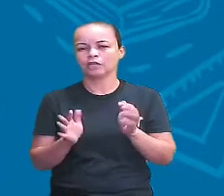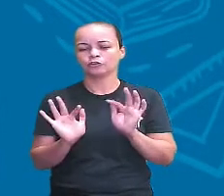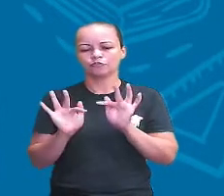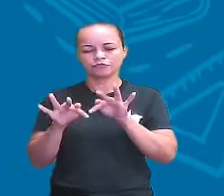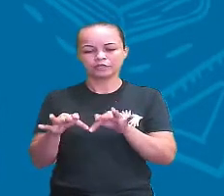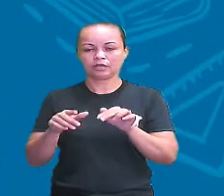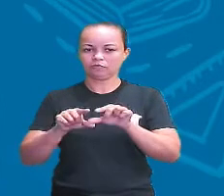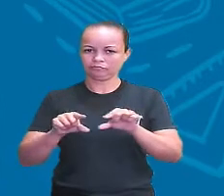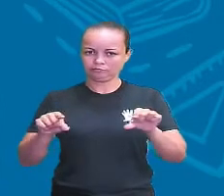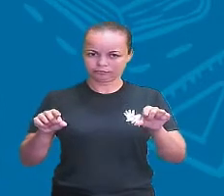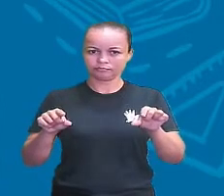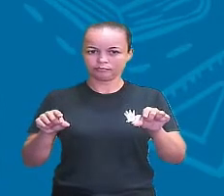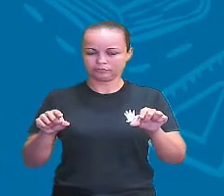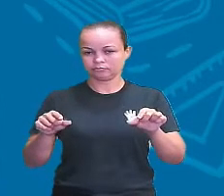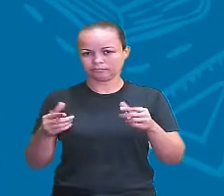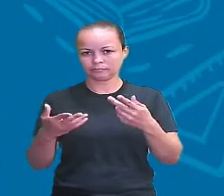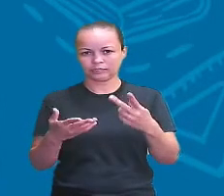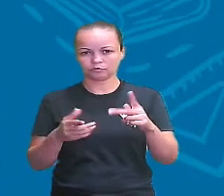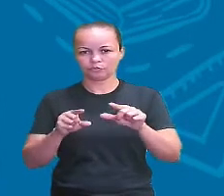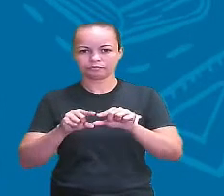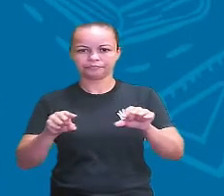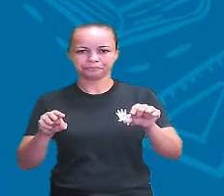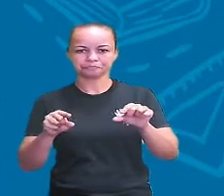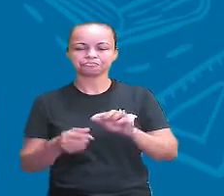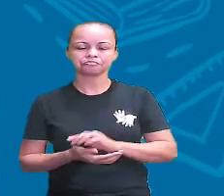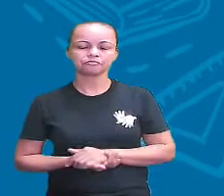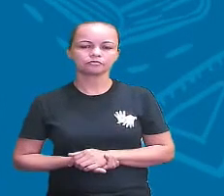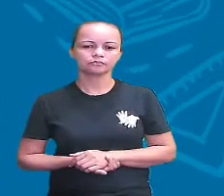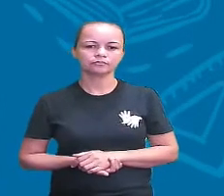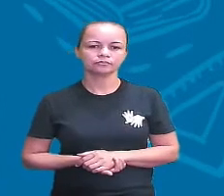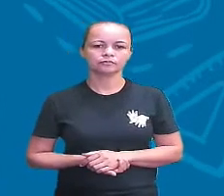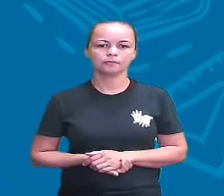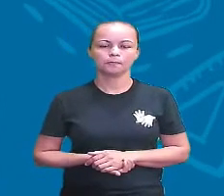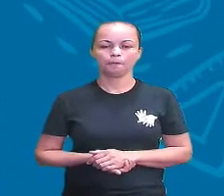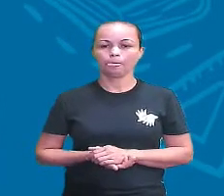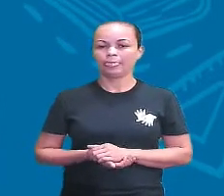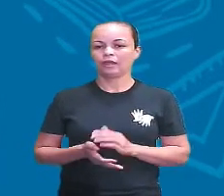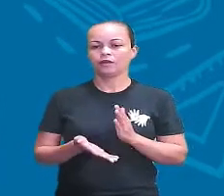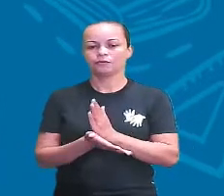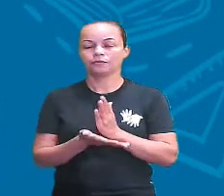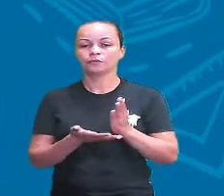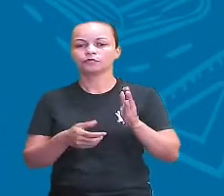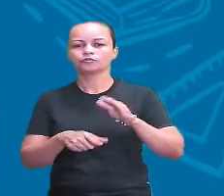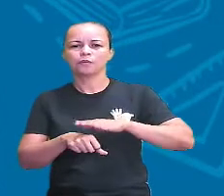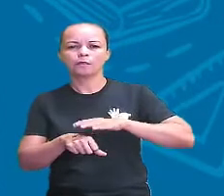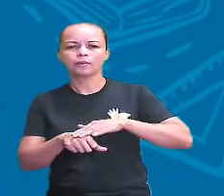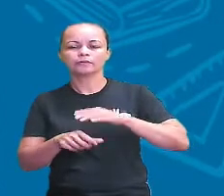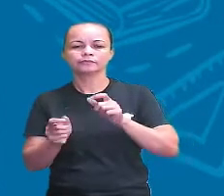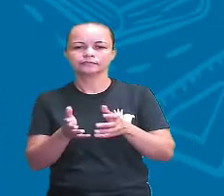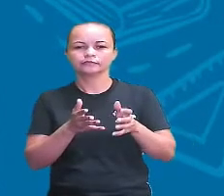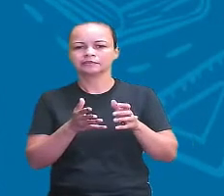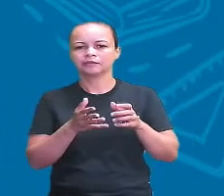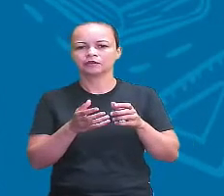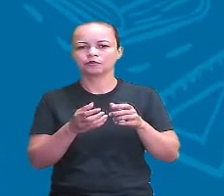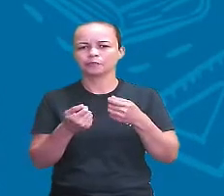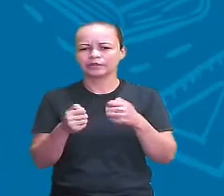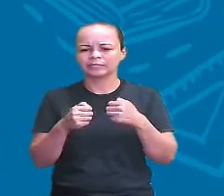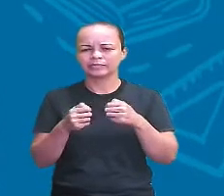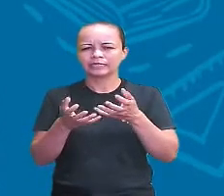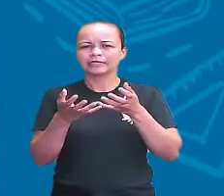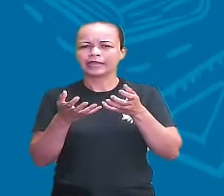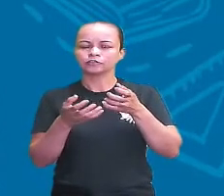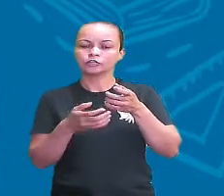tua frase, no final da tua oração, tá? E em alguns momentos também, quando queremos dar ênfase, então quando